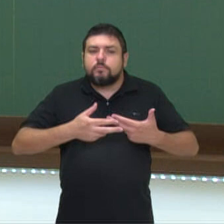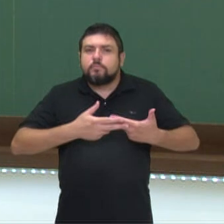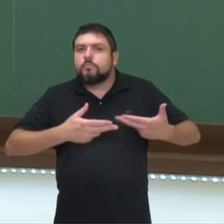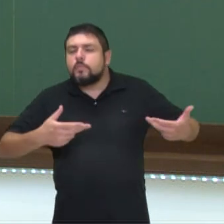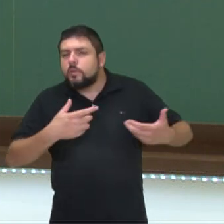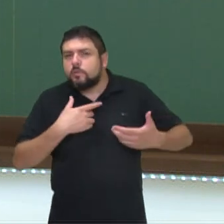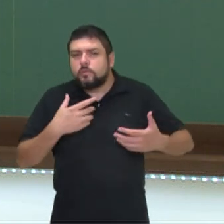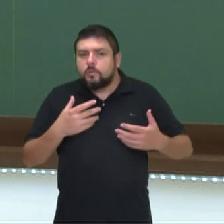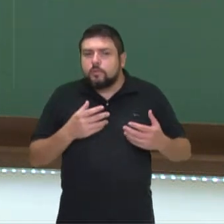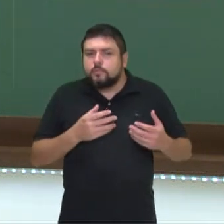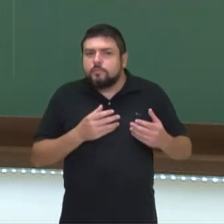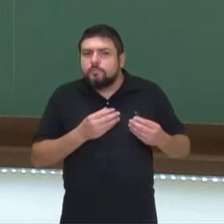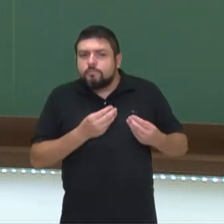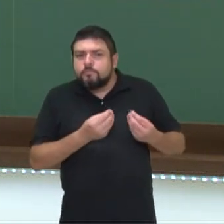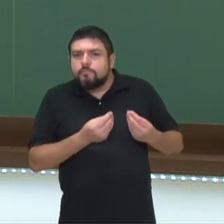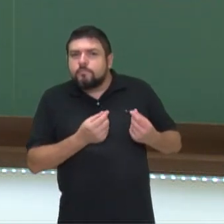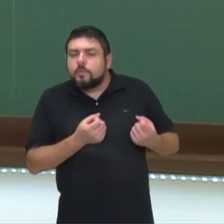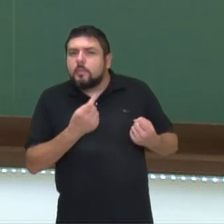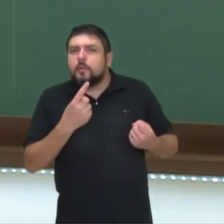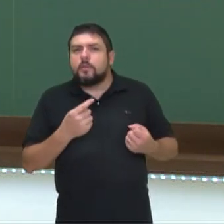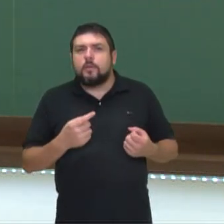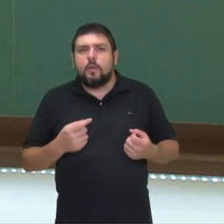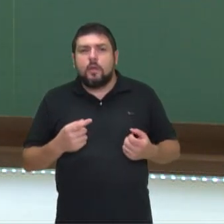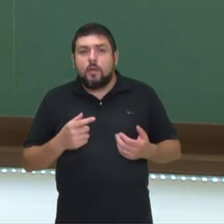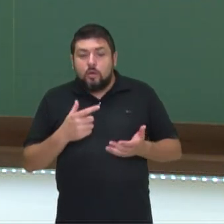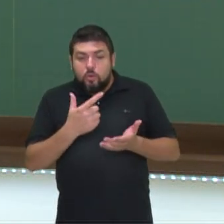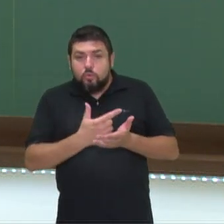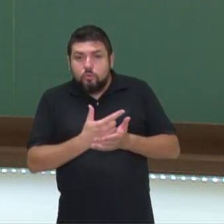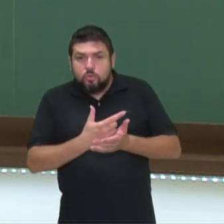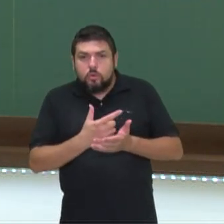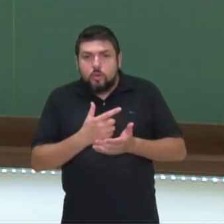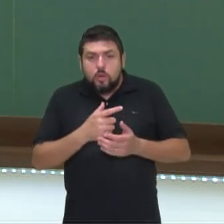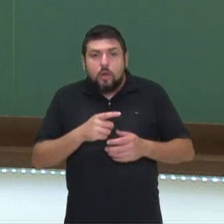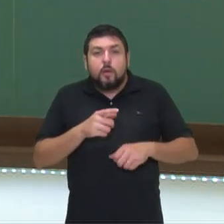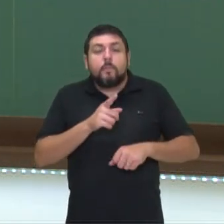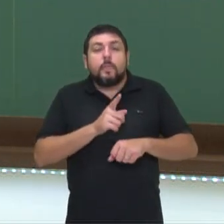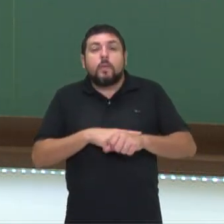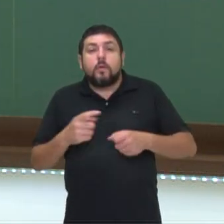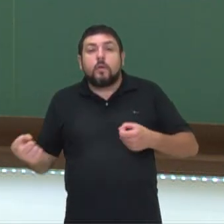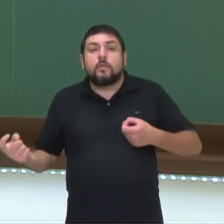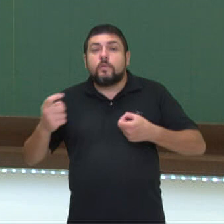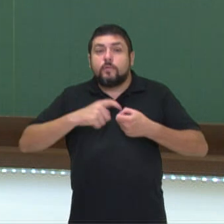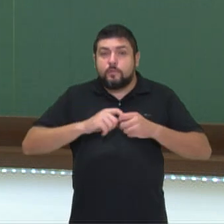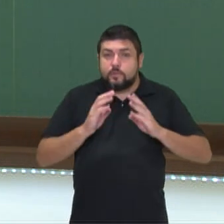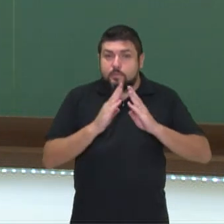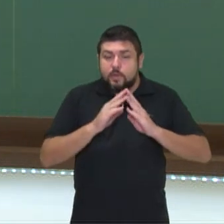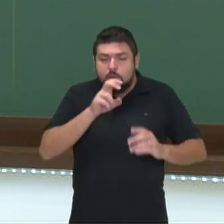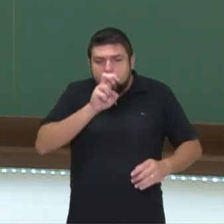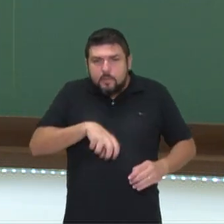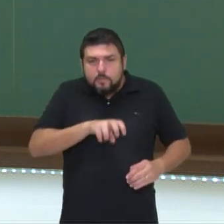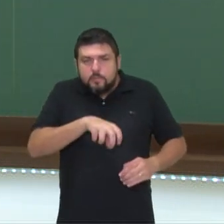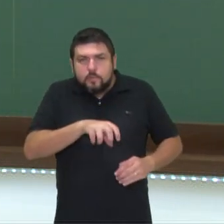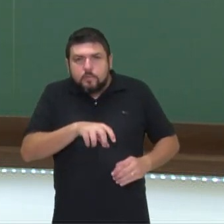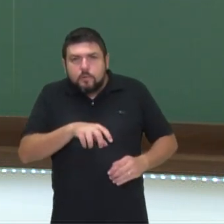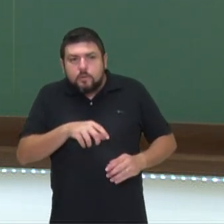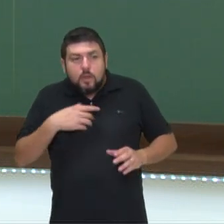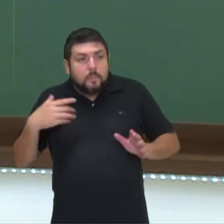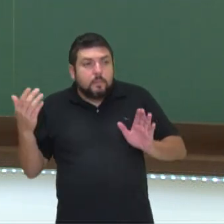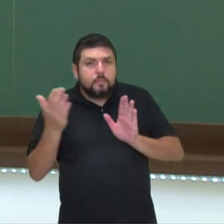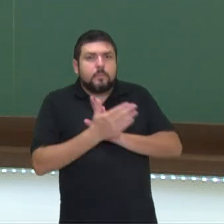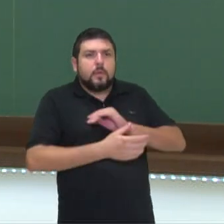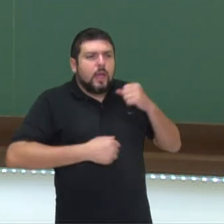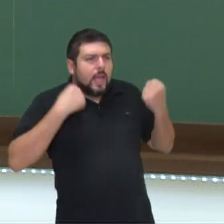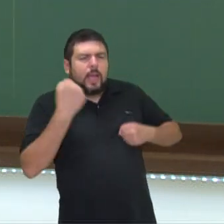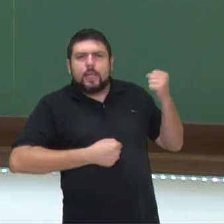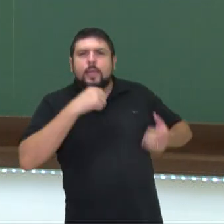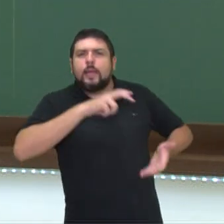no encerramento deste conto. Ela abraça, já na verdade no caminho, né, para a casa dela, ela já não volta correndo como antes, nem pulando,